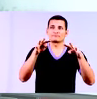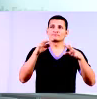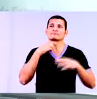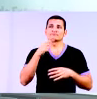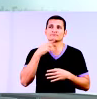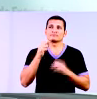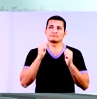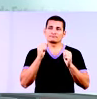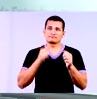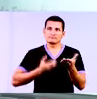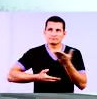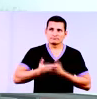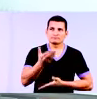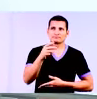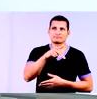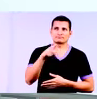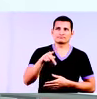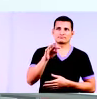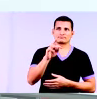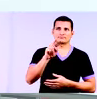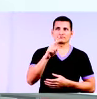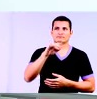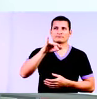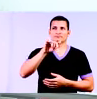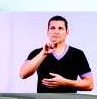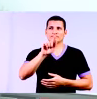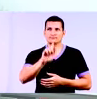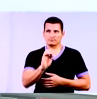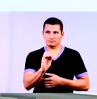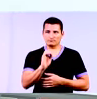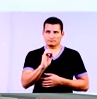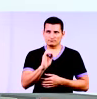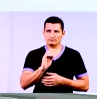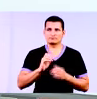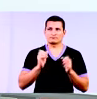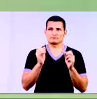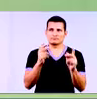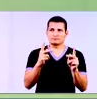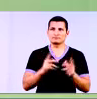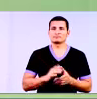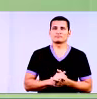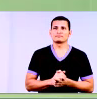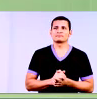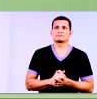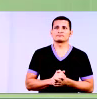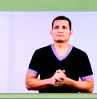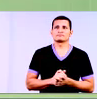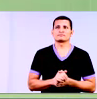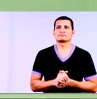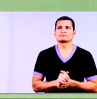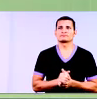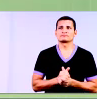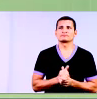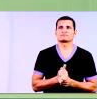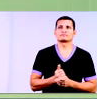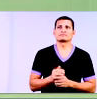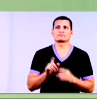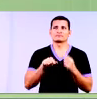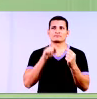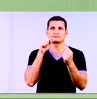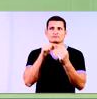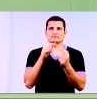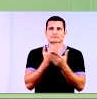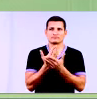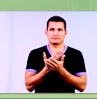aí com o professor Tiago, que vai ser bastante útil, ok? Vamos lá. Os objetivos da aula